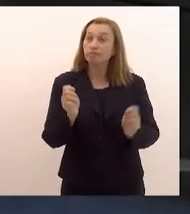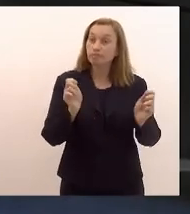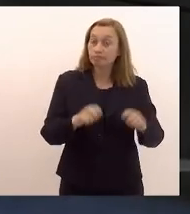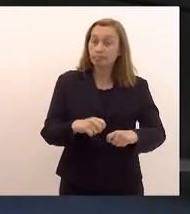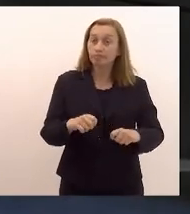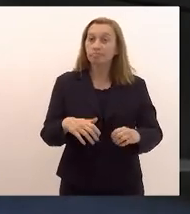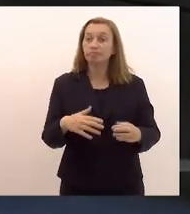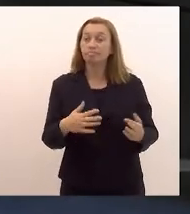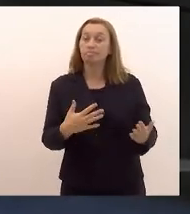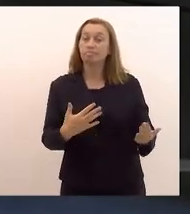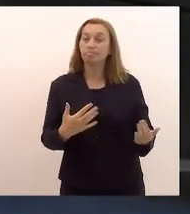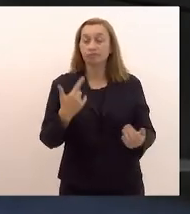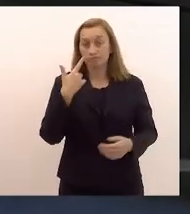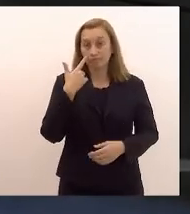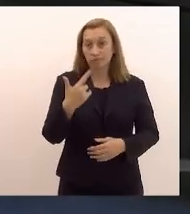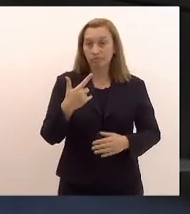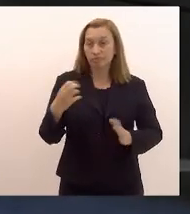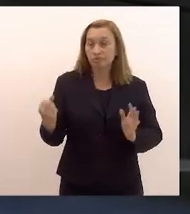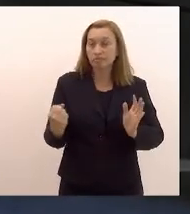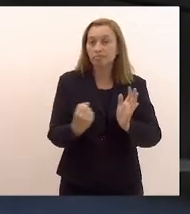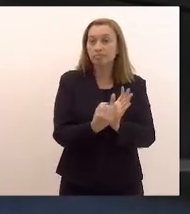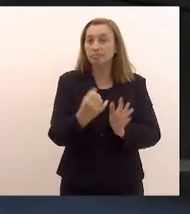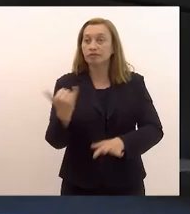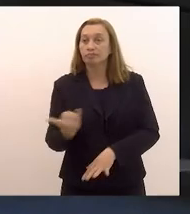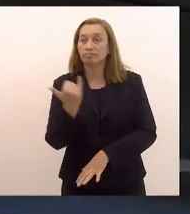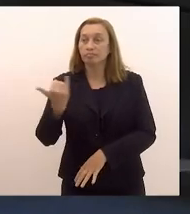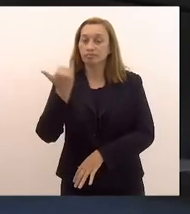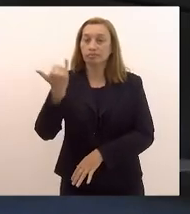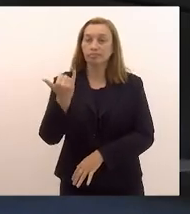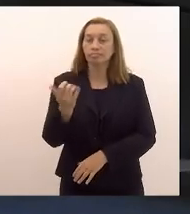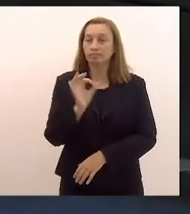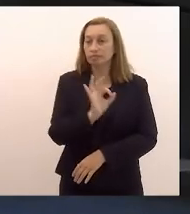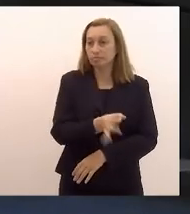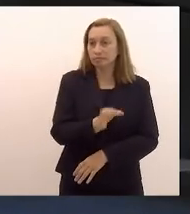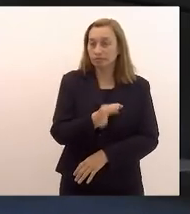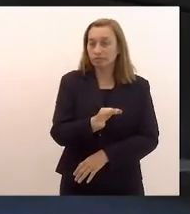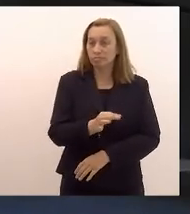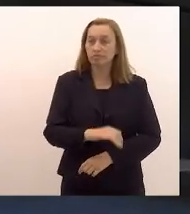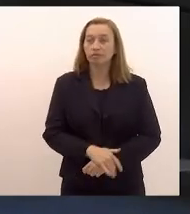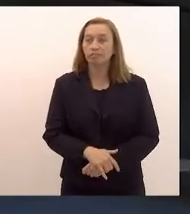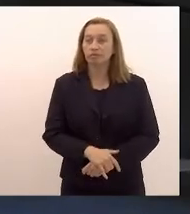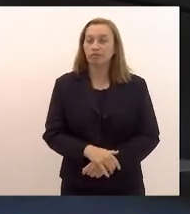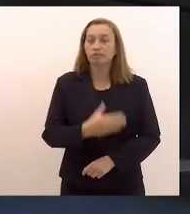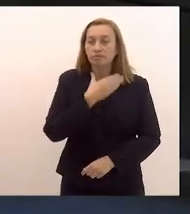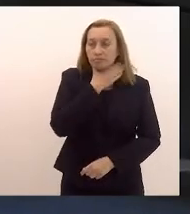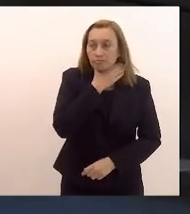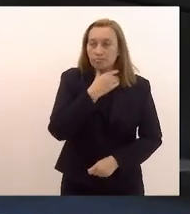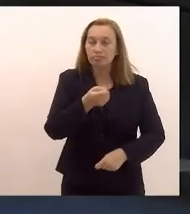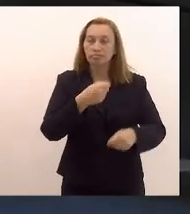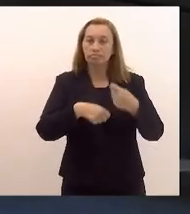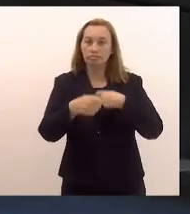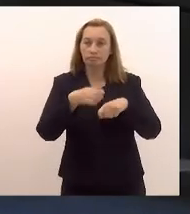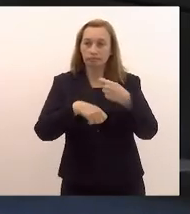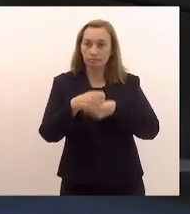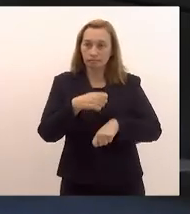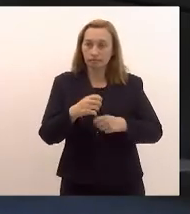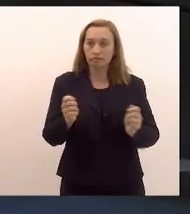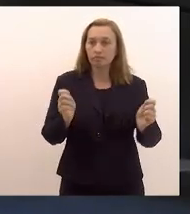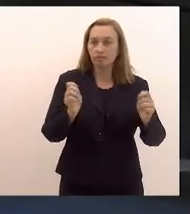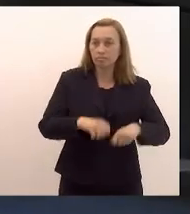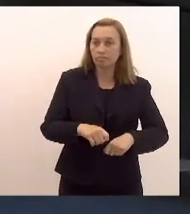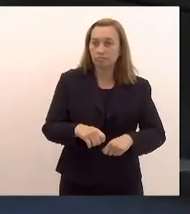assimilar alguns impactos importantes precisamente no tocante à crise econômica que